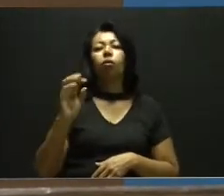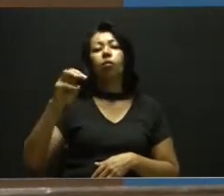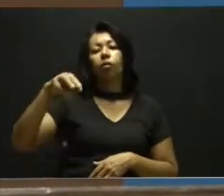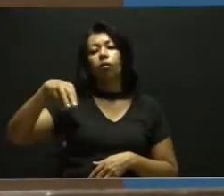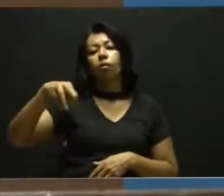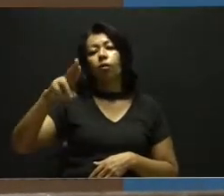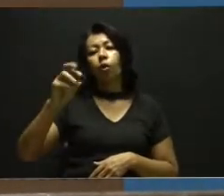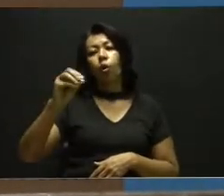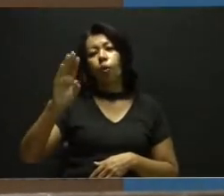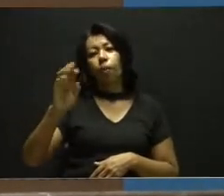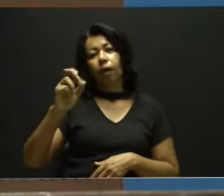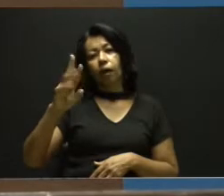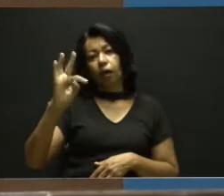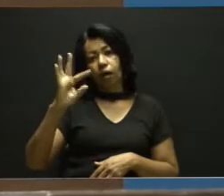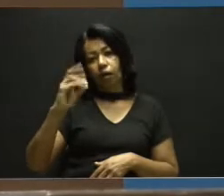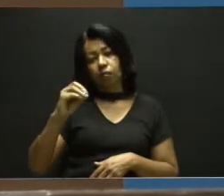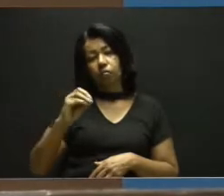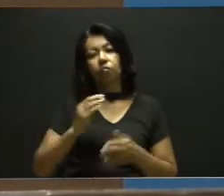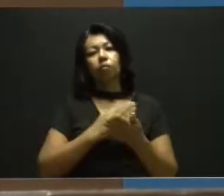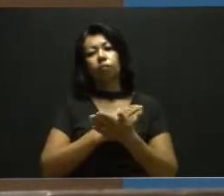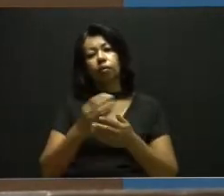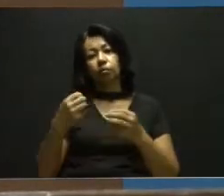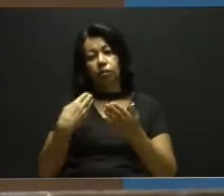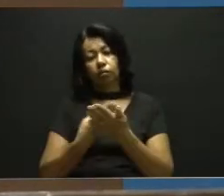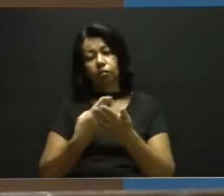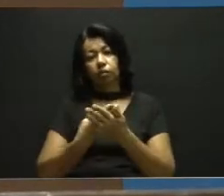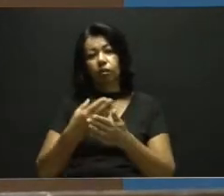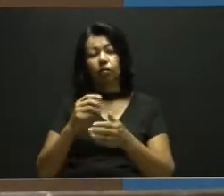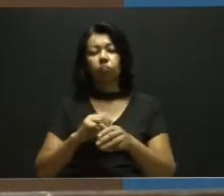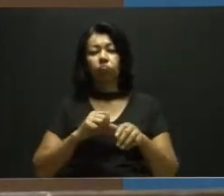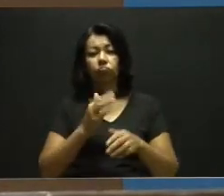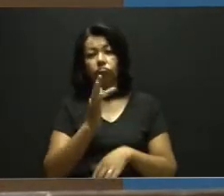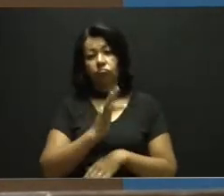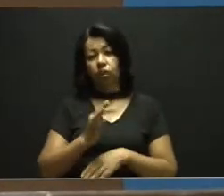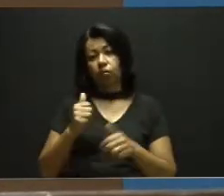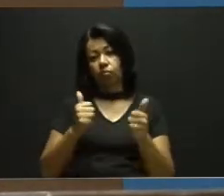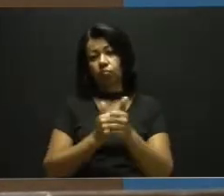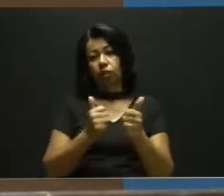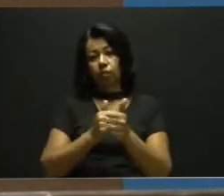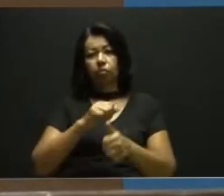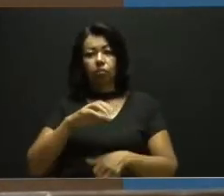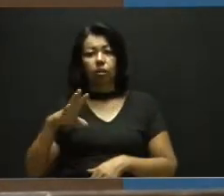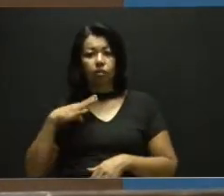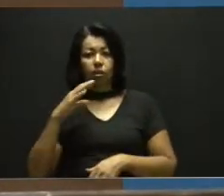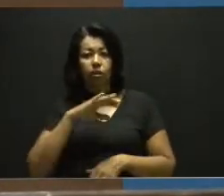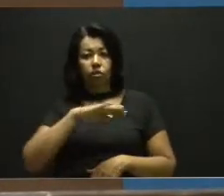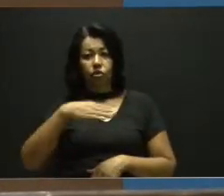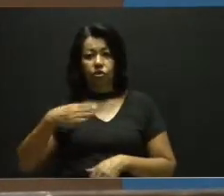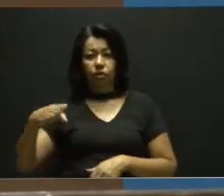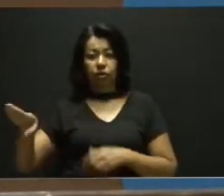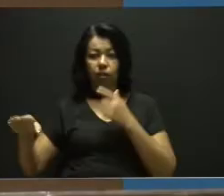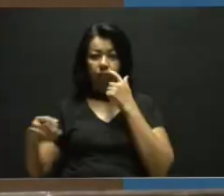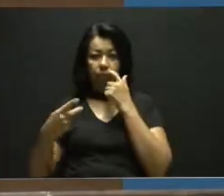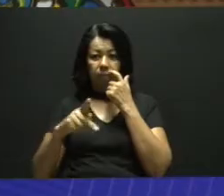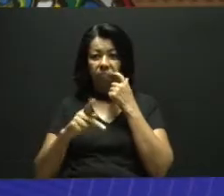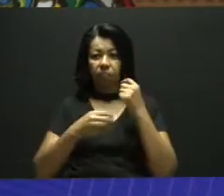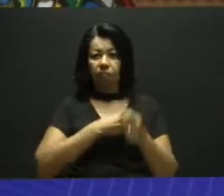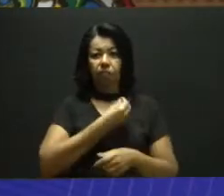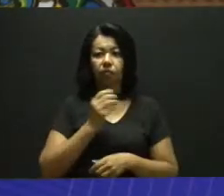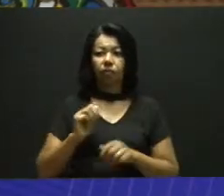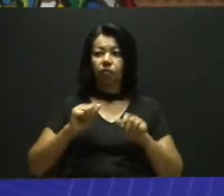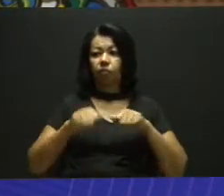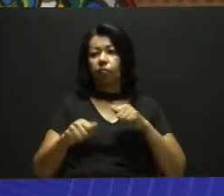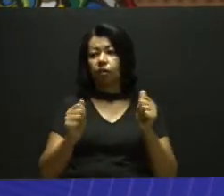ciências pelo centro universitário lusíadas na vizinha cidade de santos no decorrer de sua trajetória já formado e com